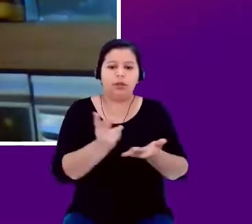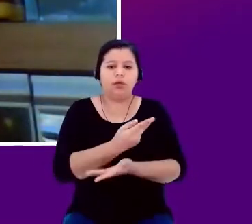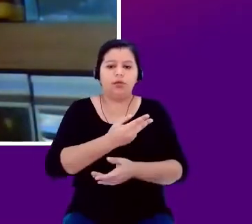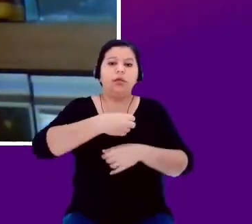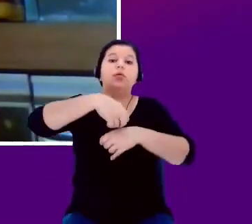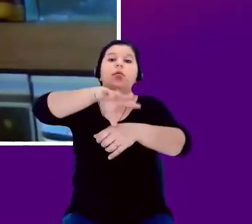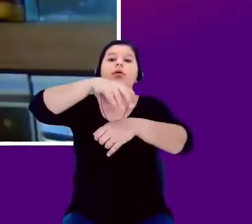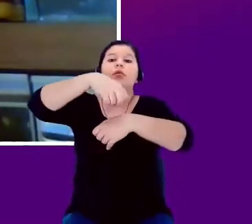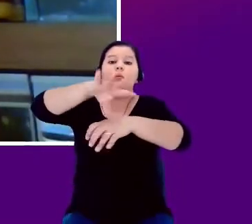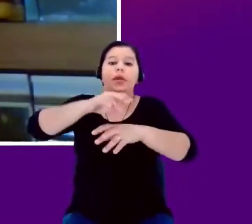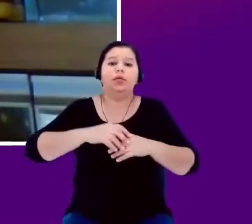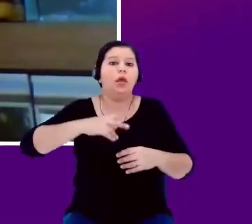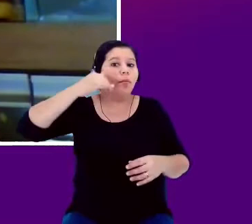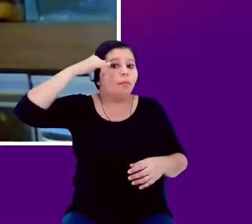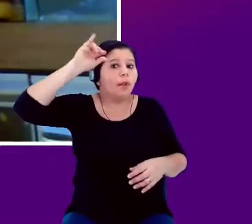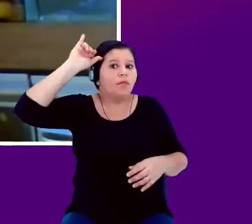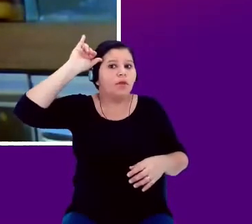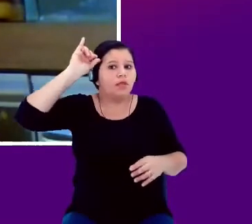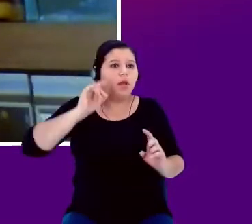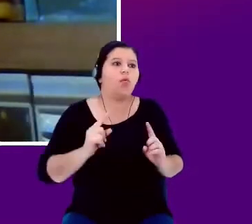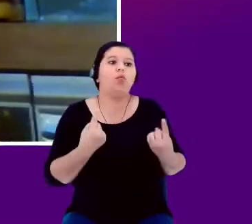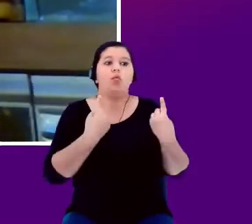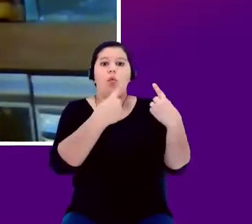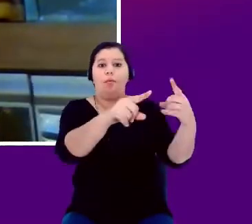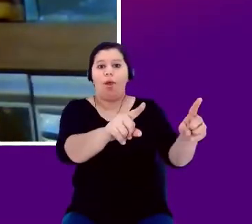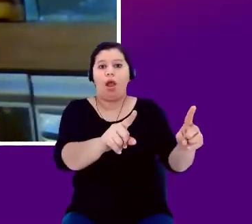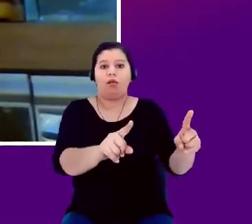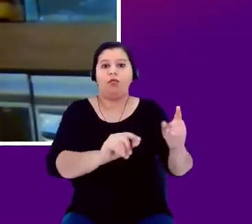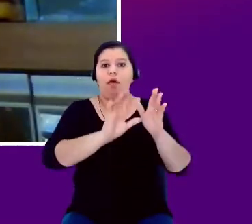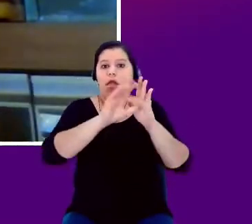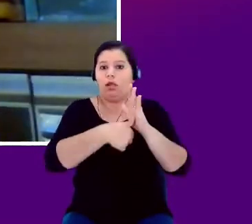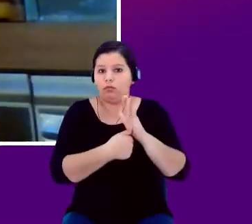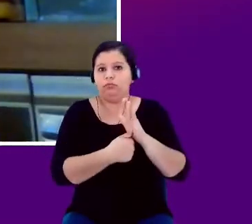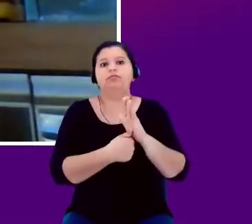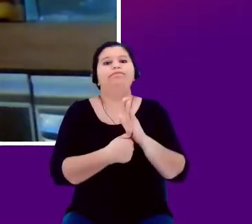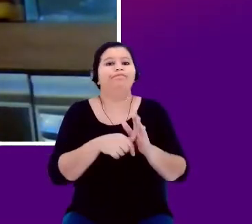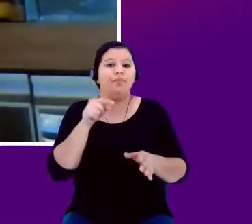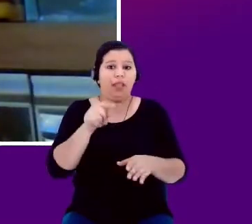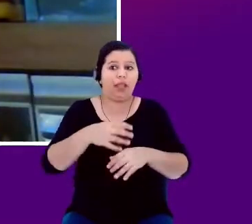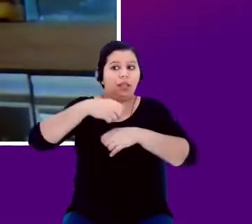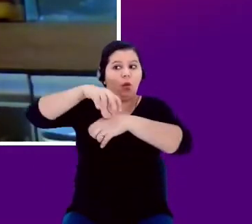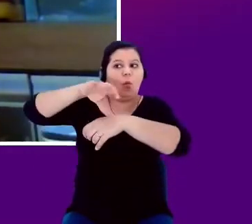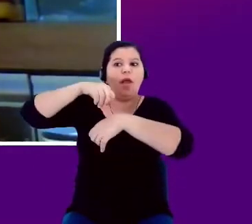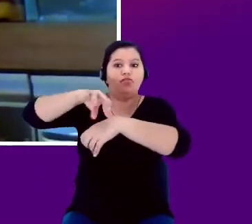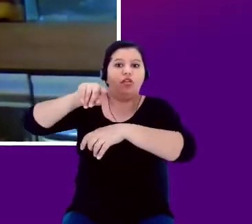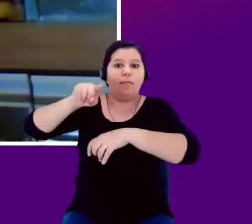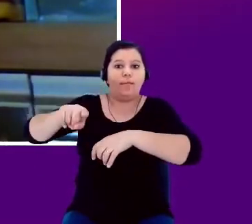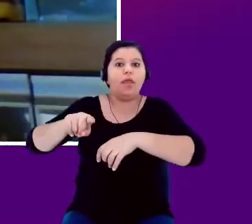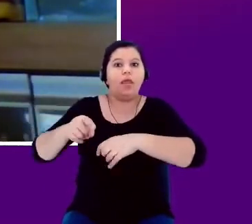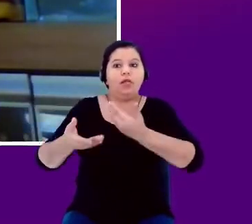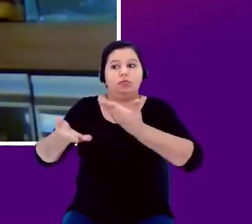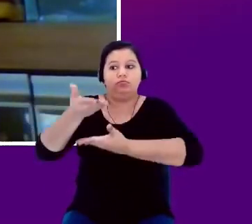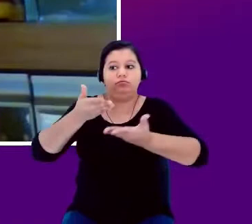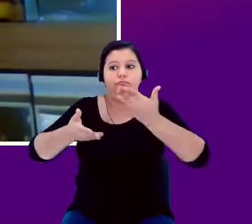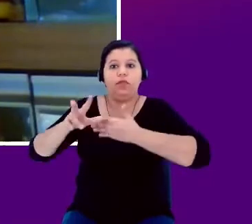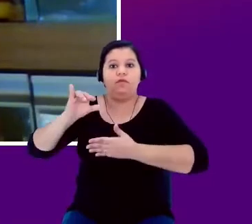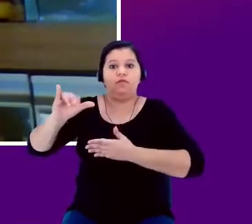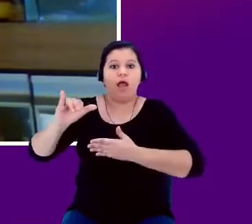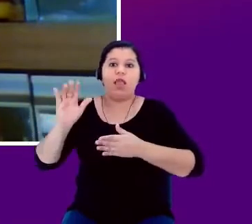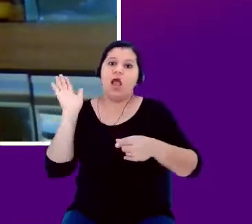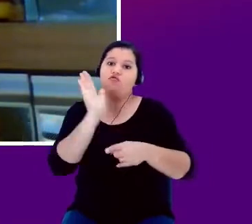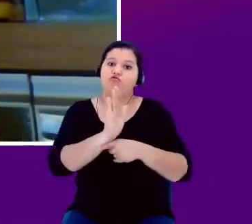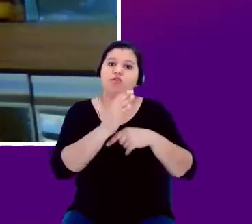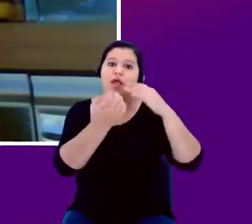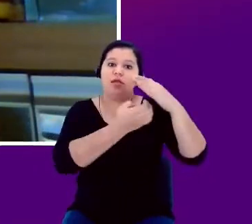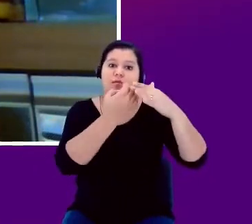compartilhamento é para prevenção e combate à fraude. É esse compartilhamento que vai permitir com que as seguradoras conheçam, ou